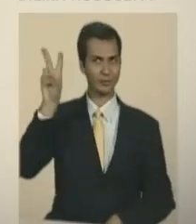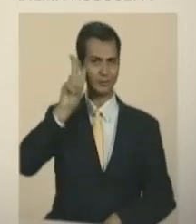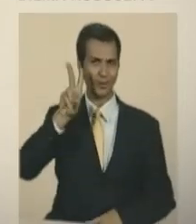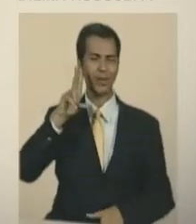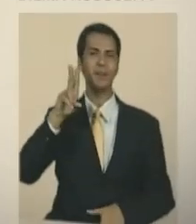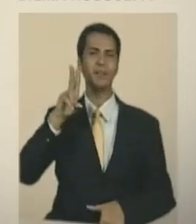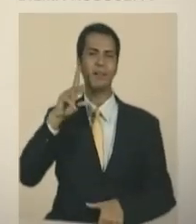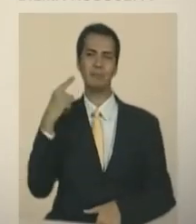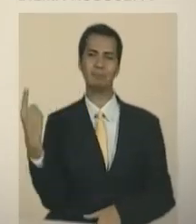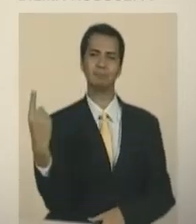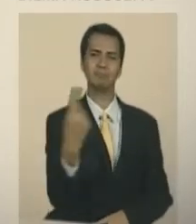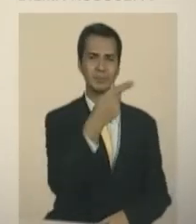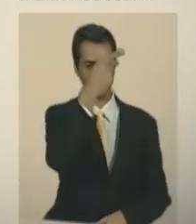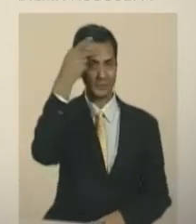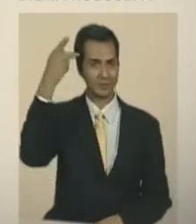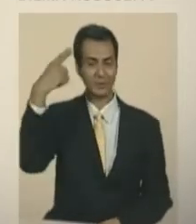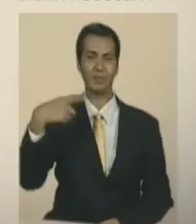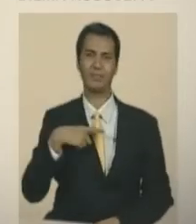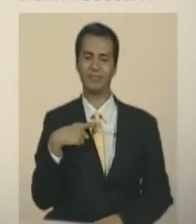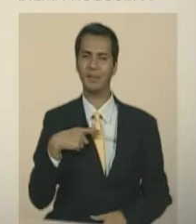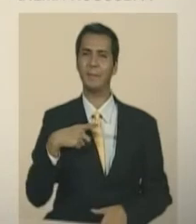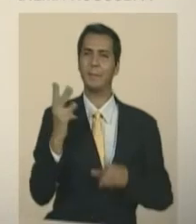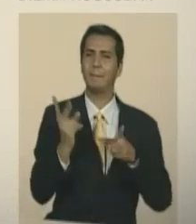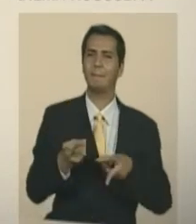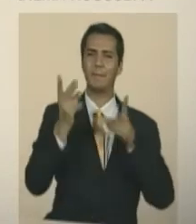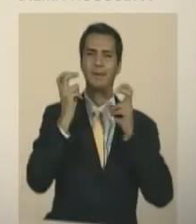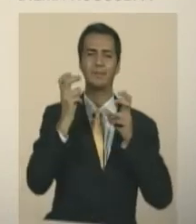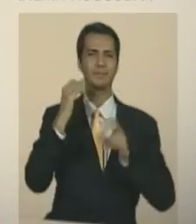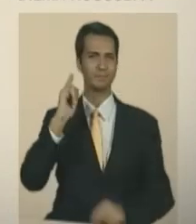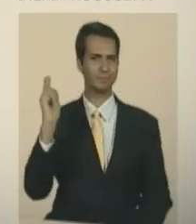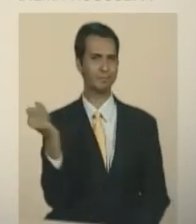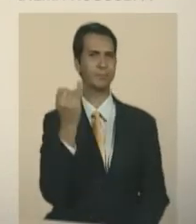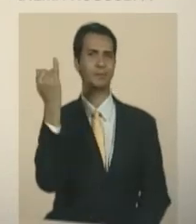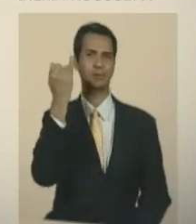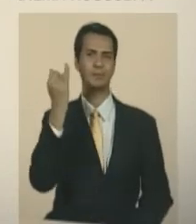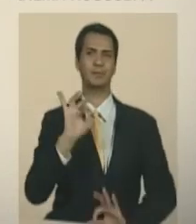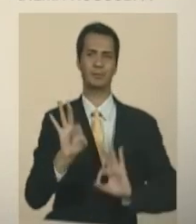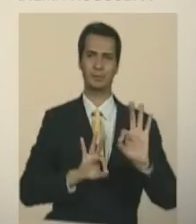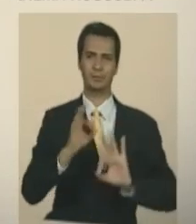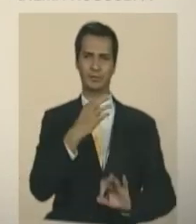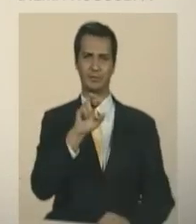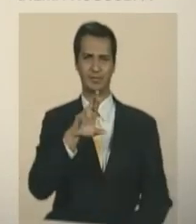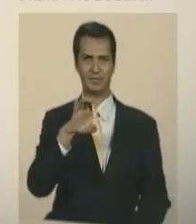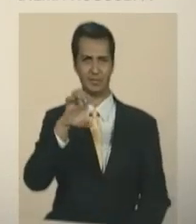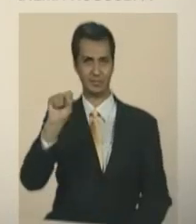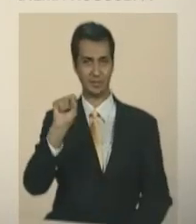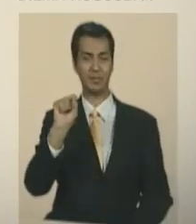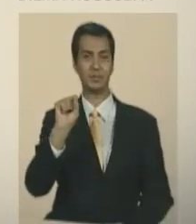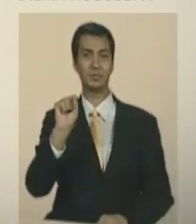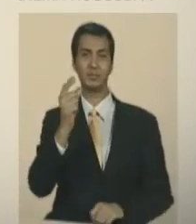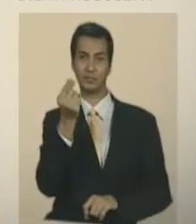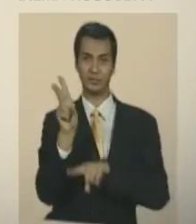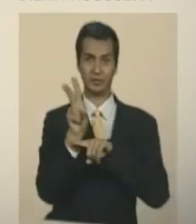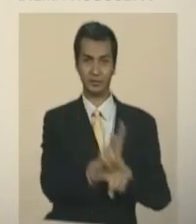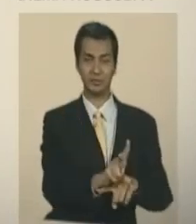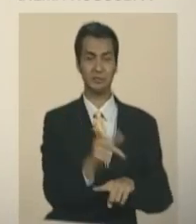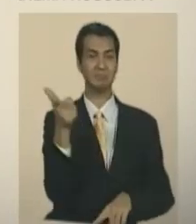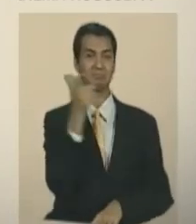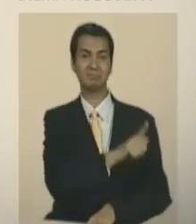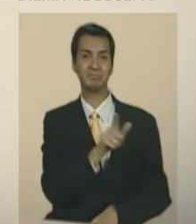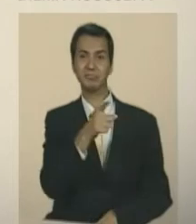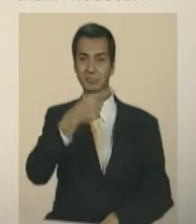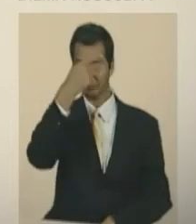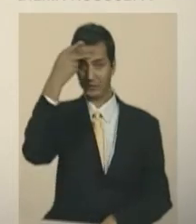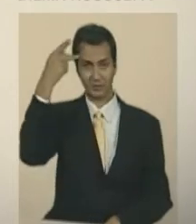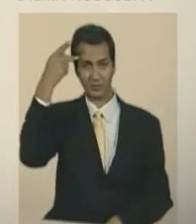desses números percebemos ainda mais a importância do programa crescer que vem permitindo a realização